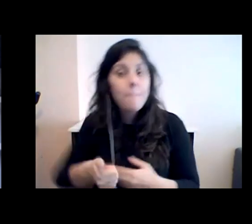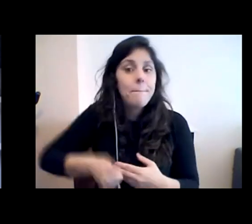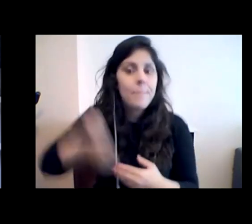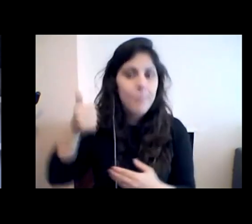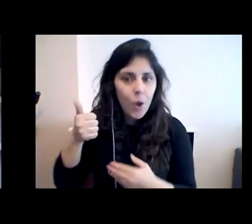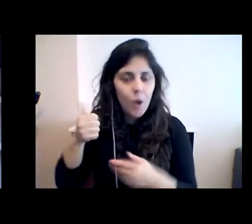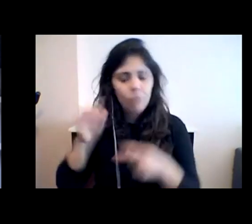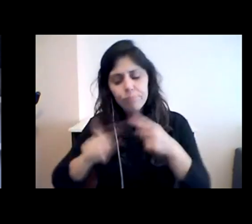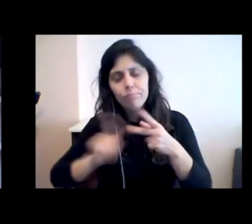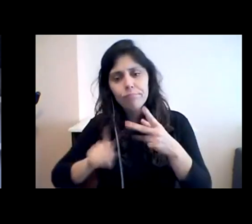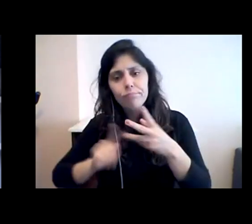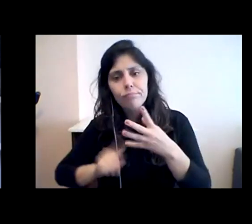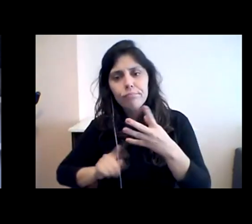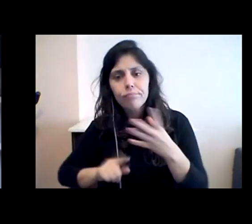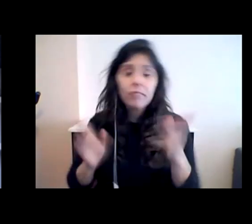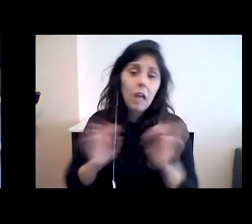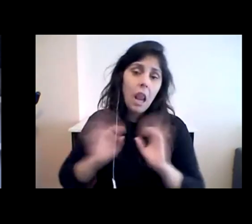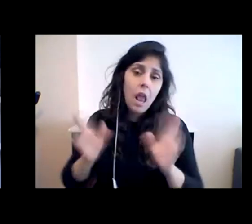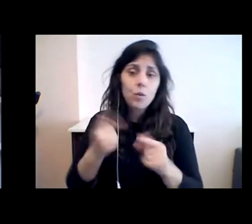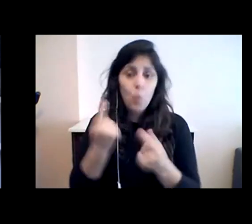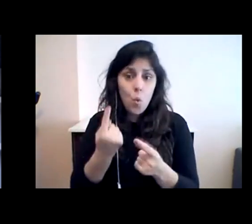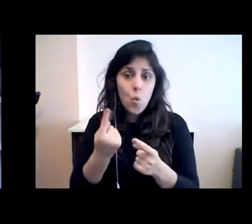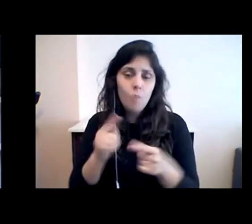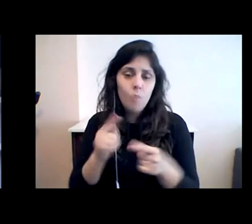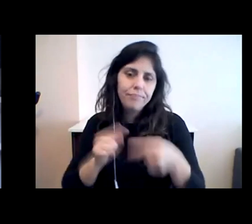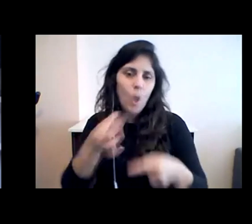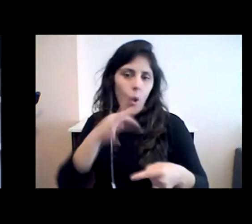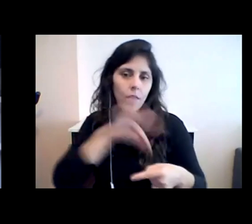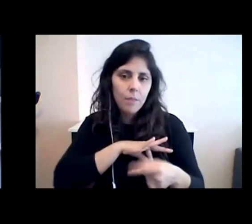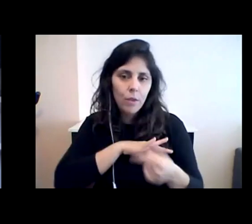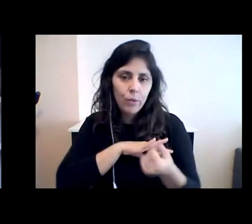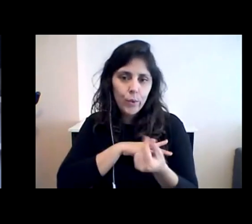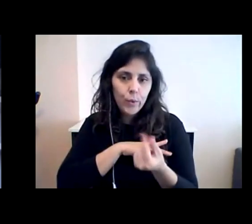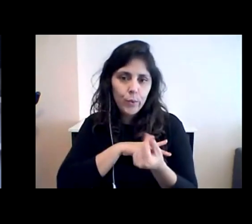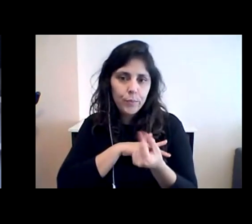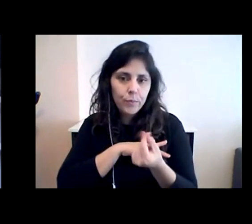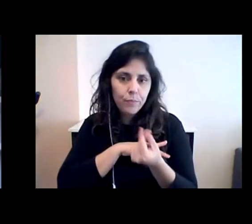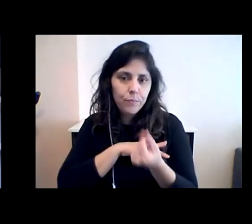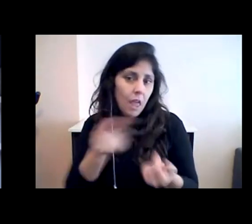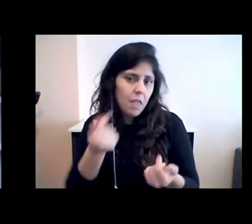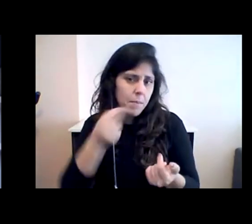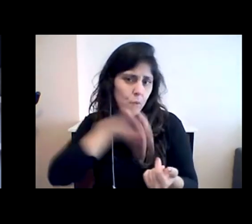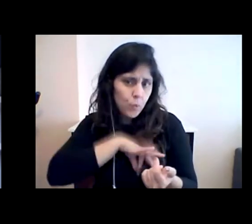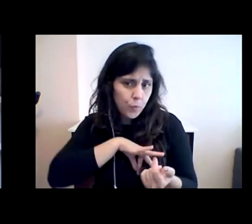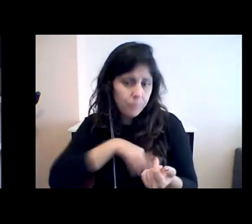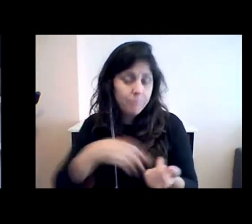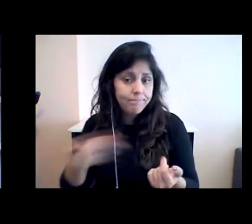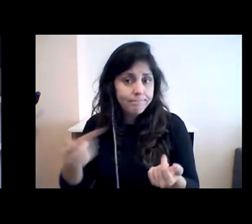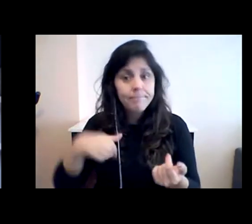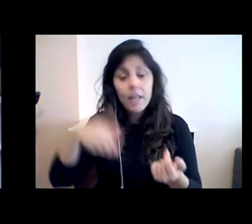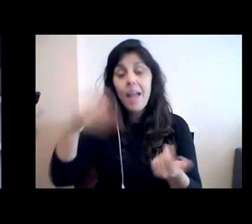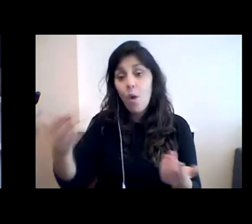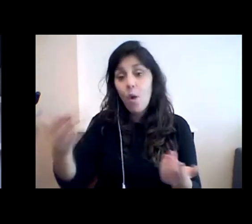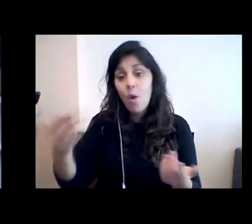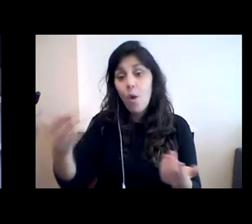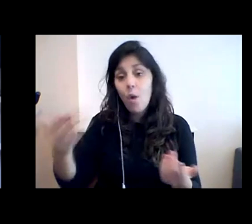de fatores, um deles o rendimento. É a partir do princípio que o aluno que vai para o ensino profissional vai